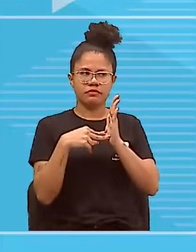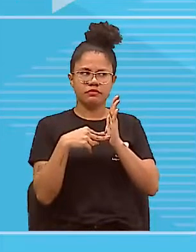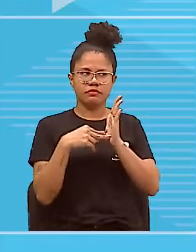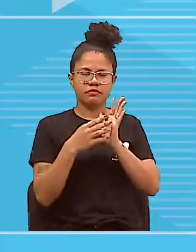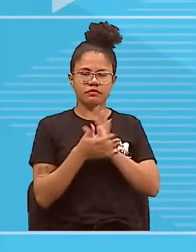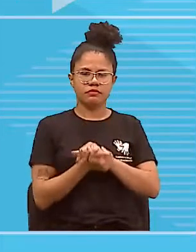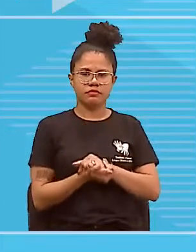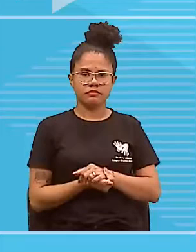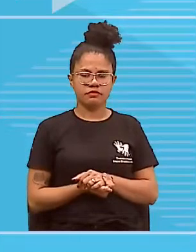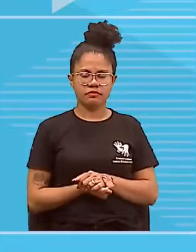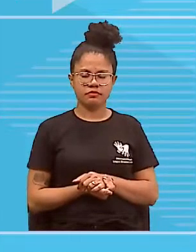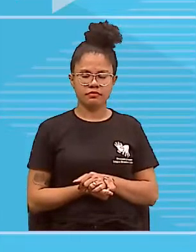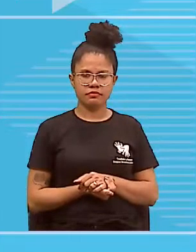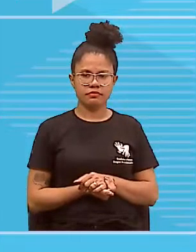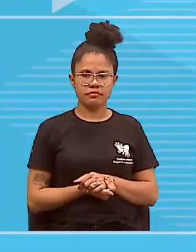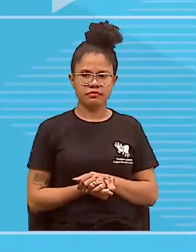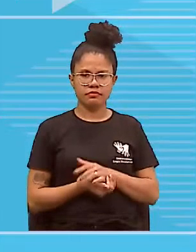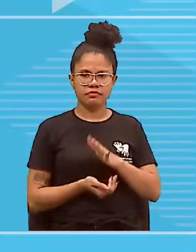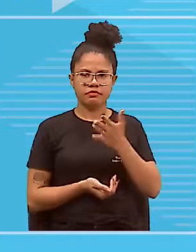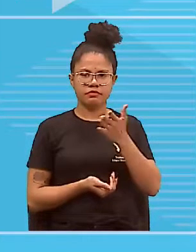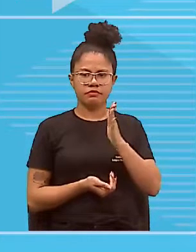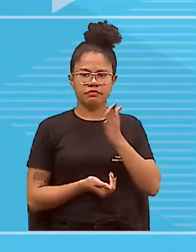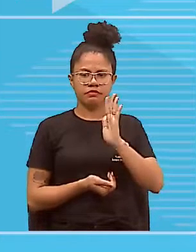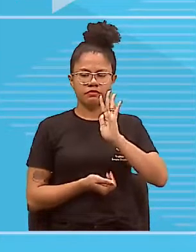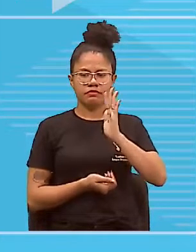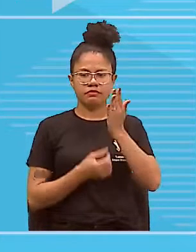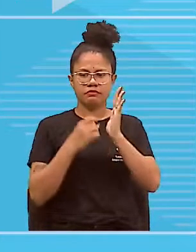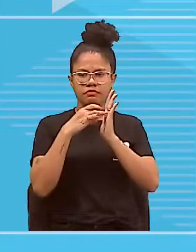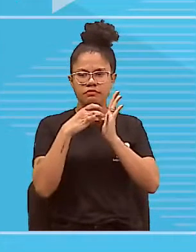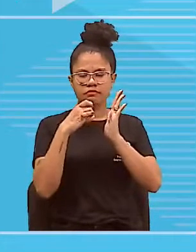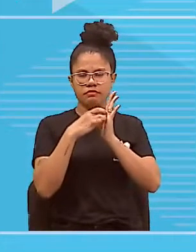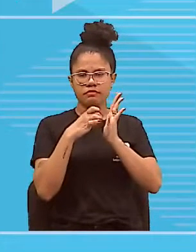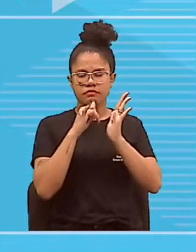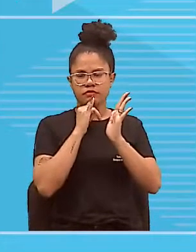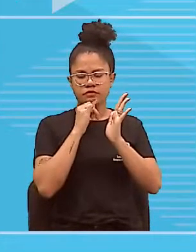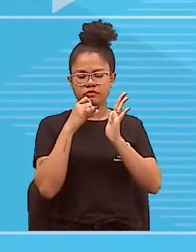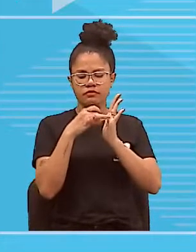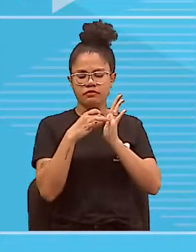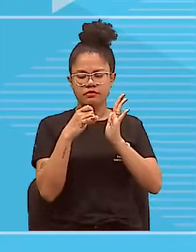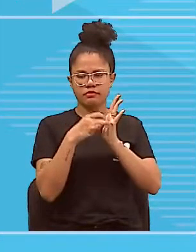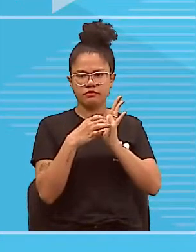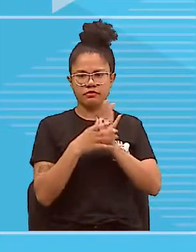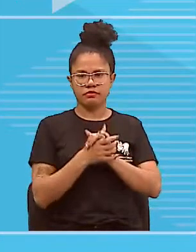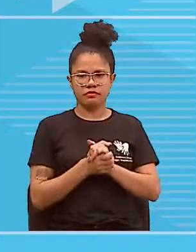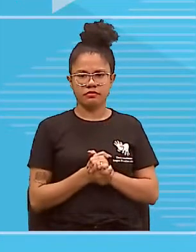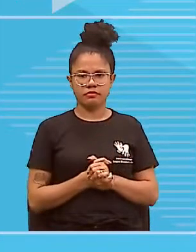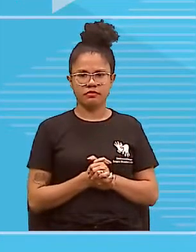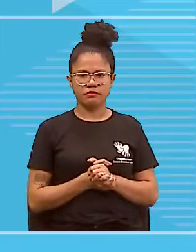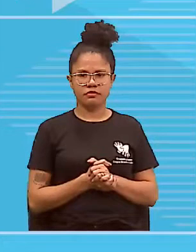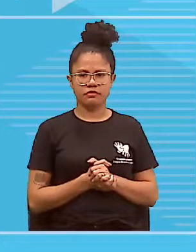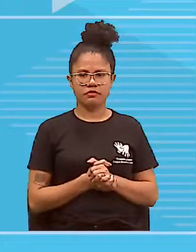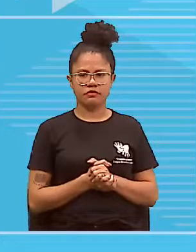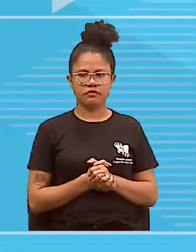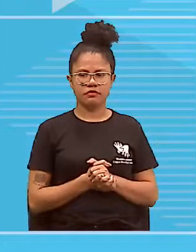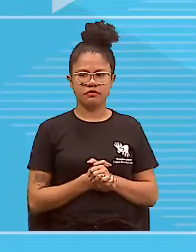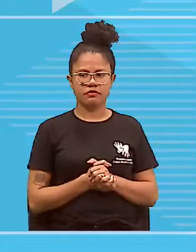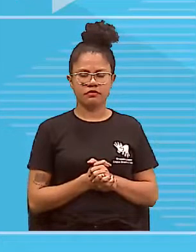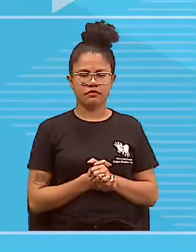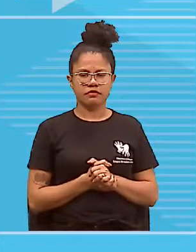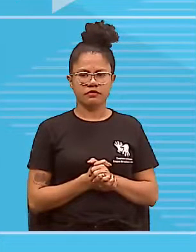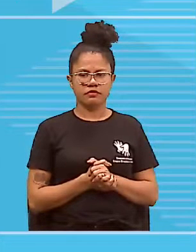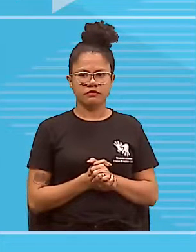como se fosse um objeto translúcido um vidro ou algo do tipo então